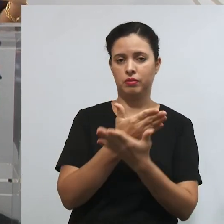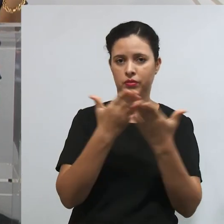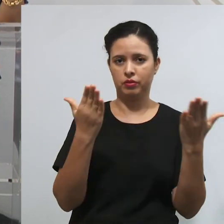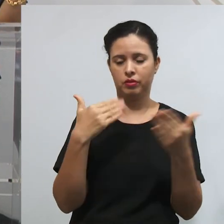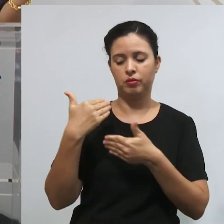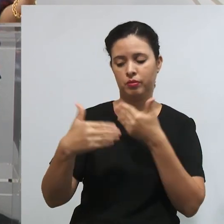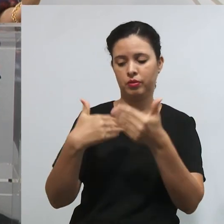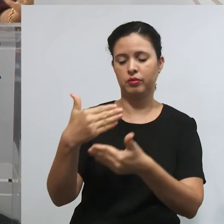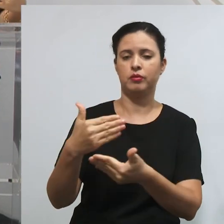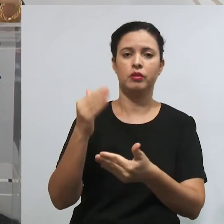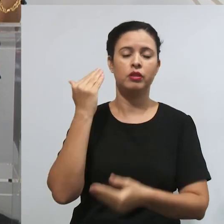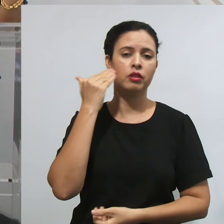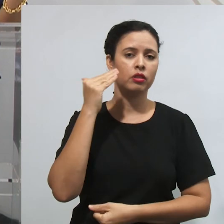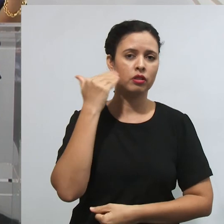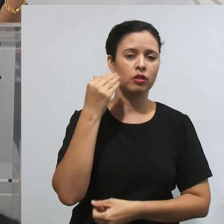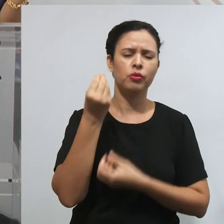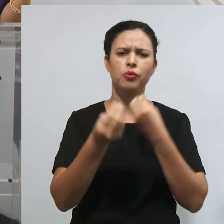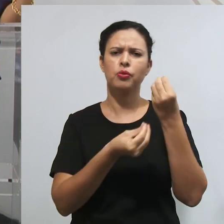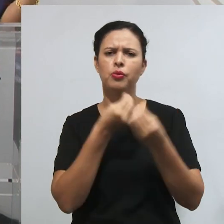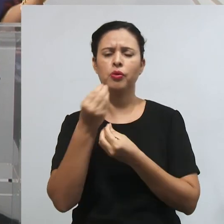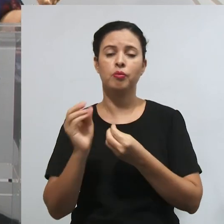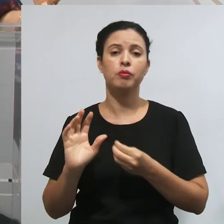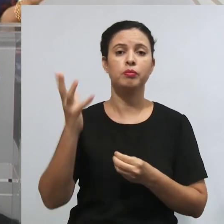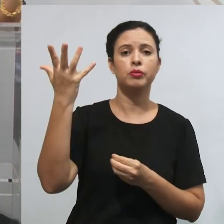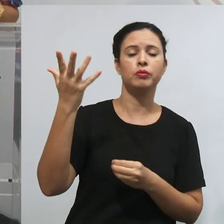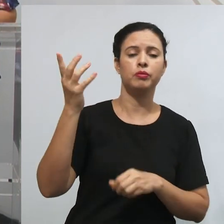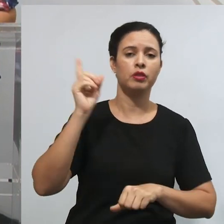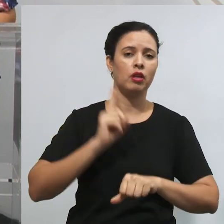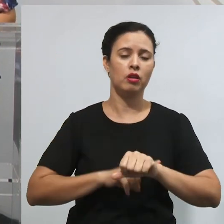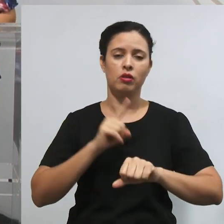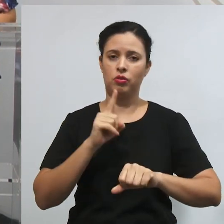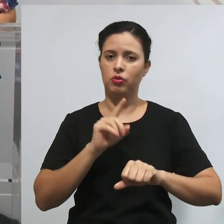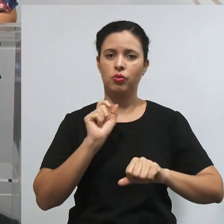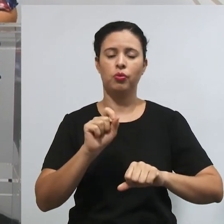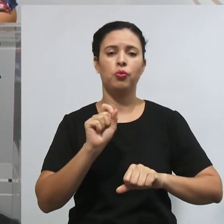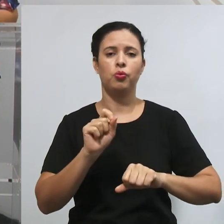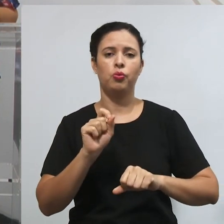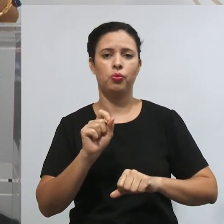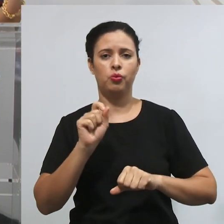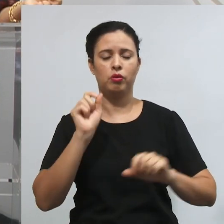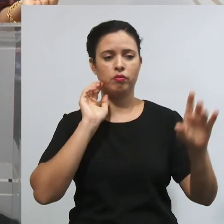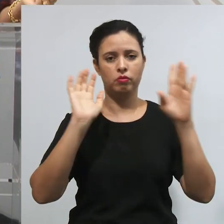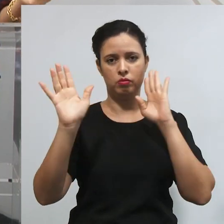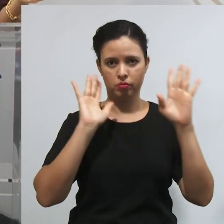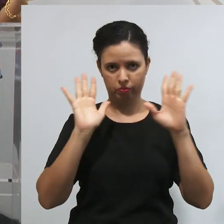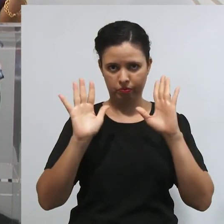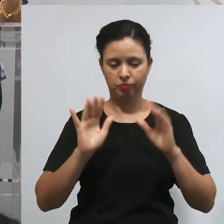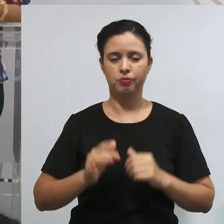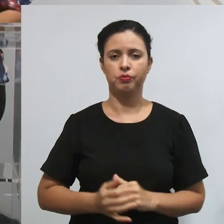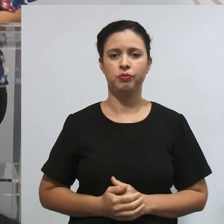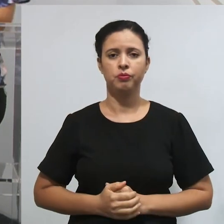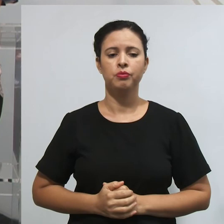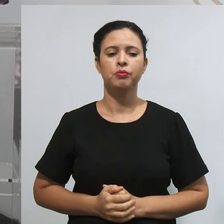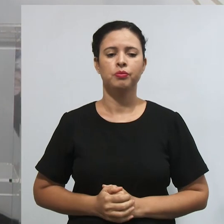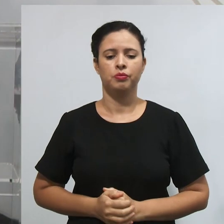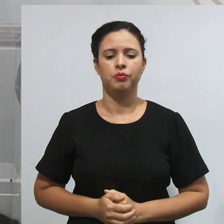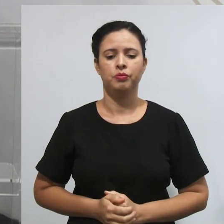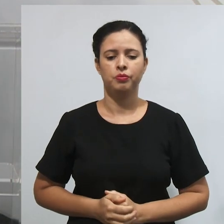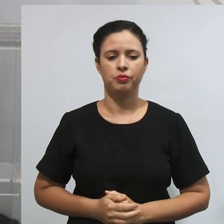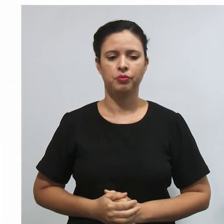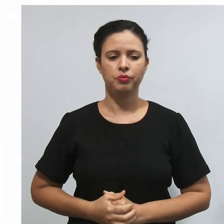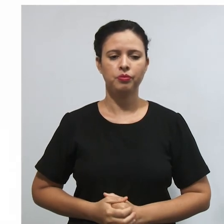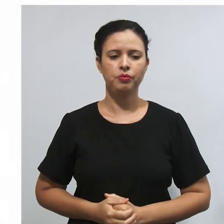nesse processo de entender como que se dá na prática a questão da reflexividade.